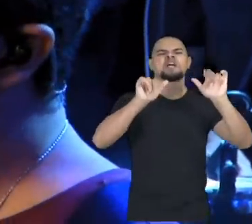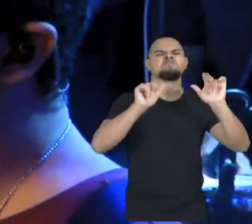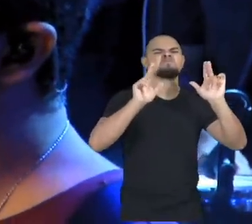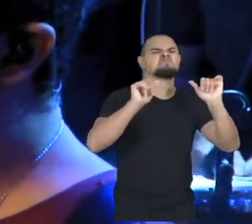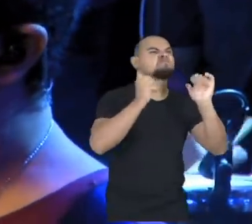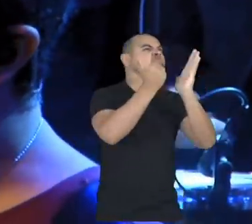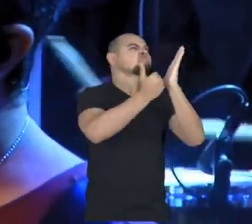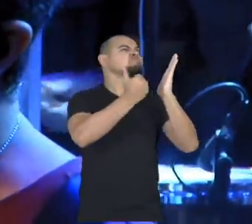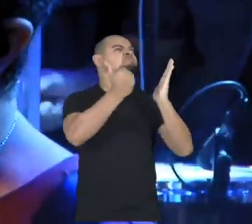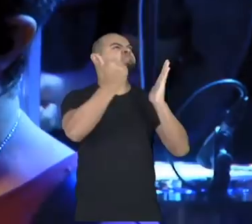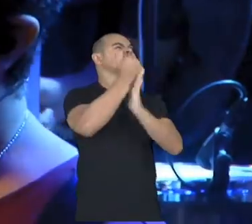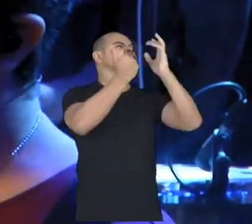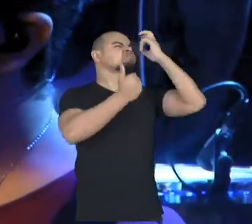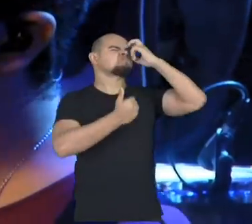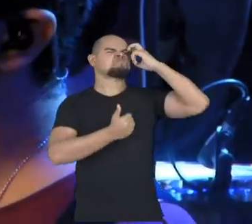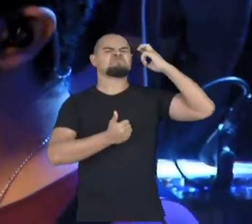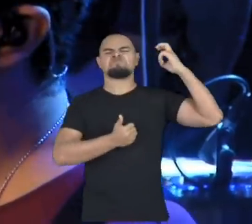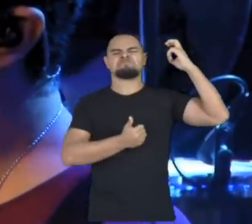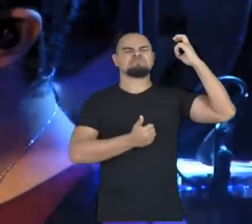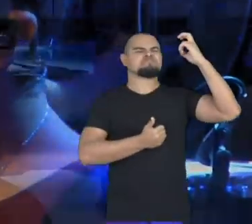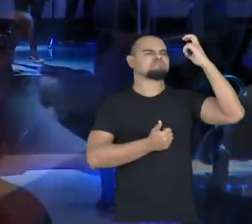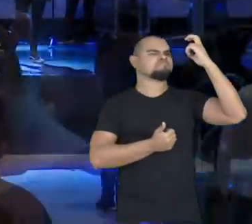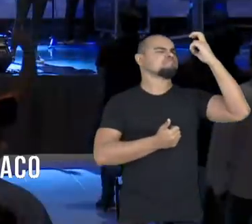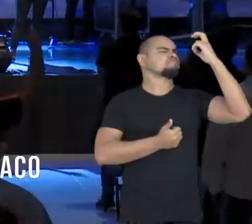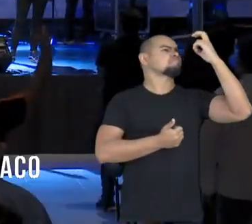Insondável seu saber.